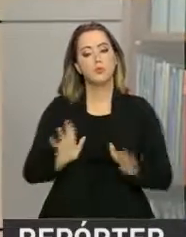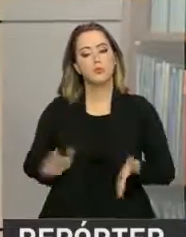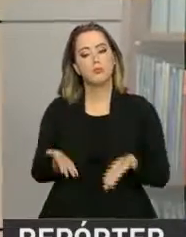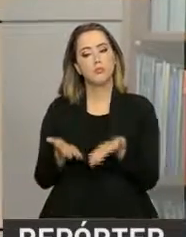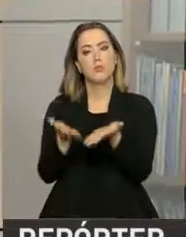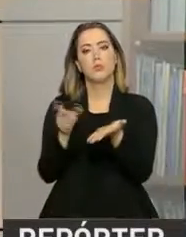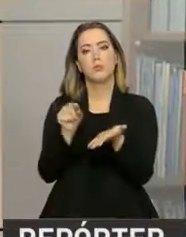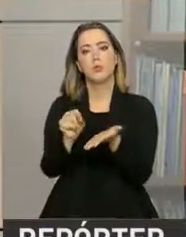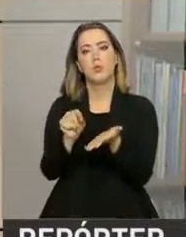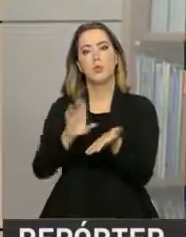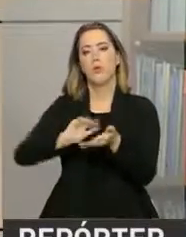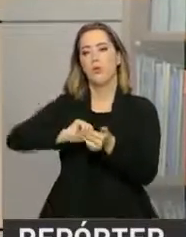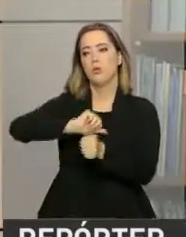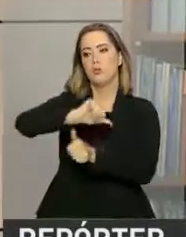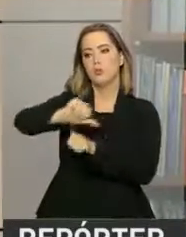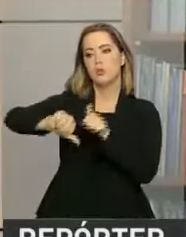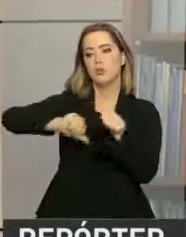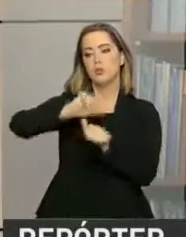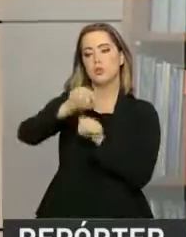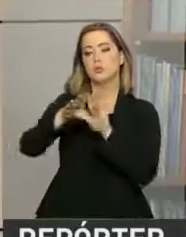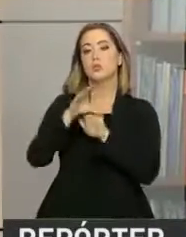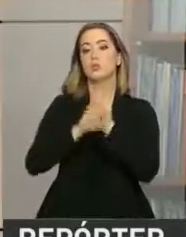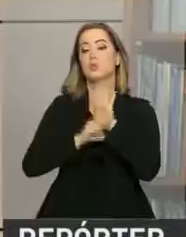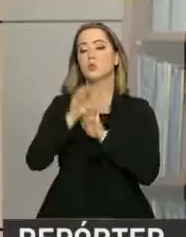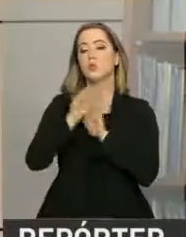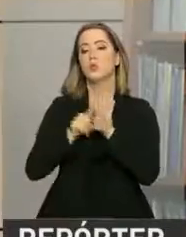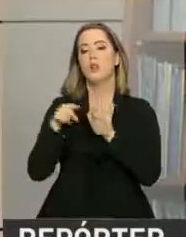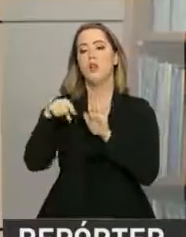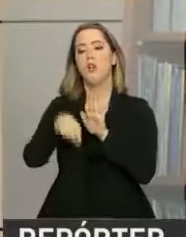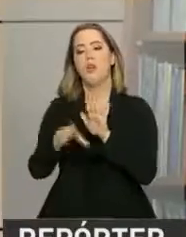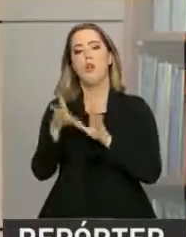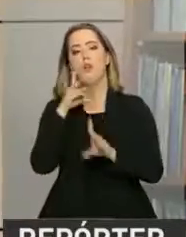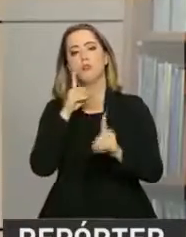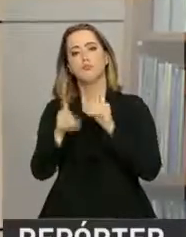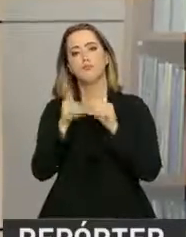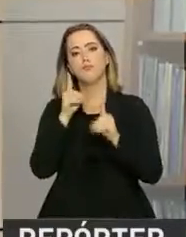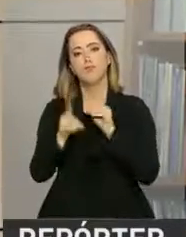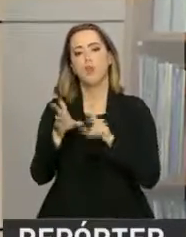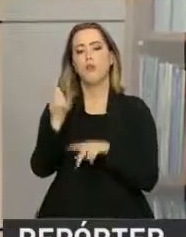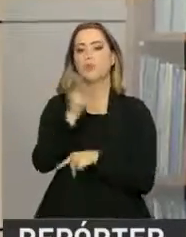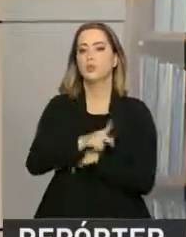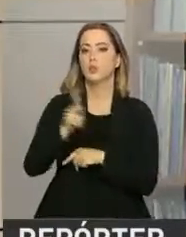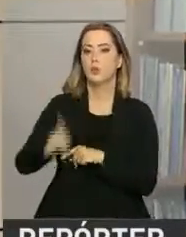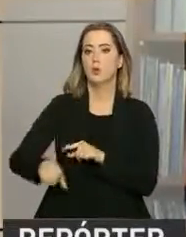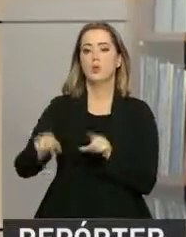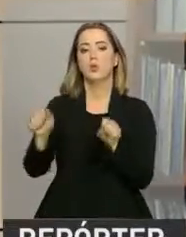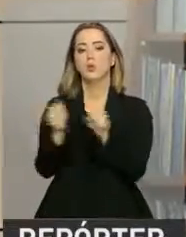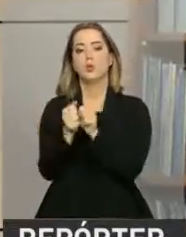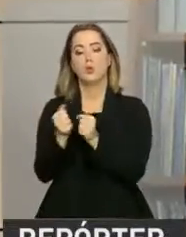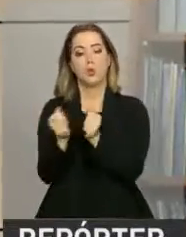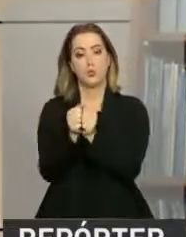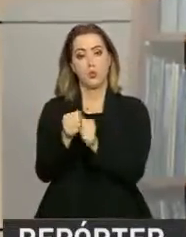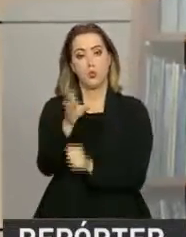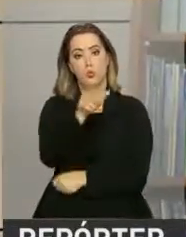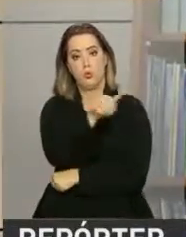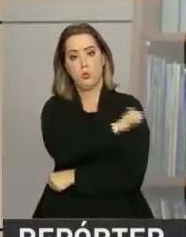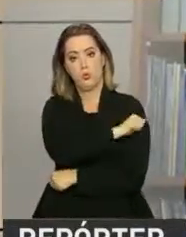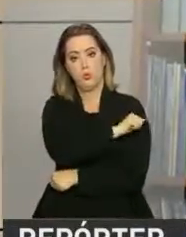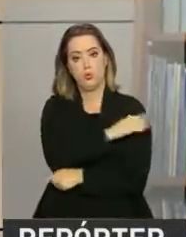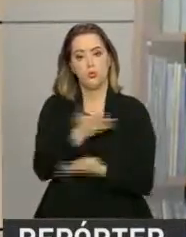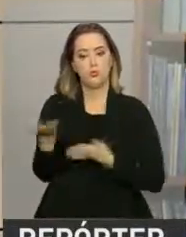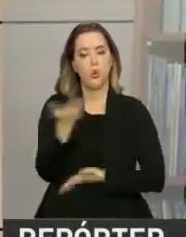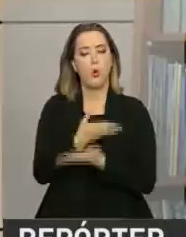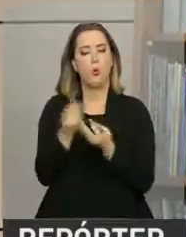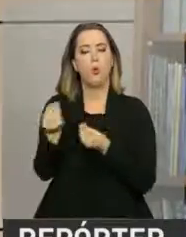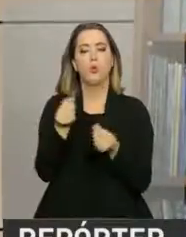sua alteração do seu currículo, ou seja, lá vai discutir o professor, vai discutir o aluno com esse recurso dentro da escola em